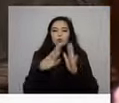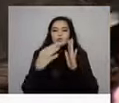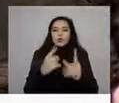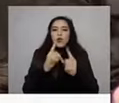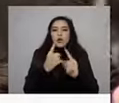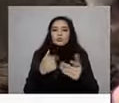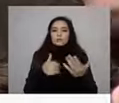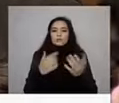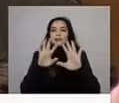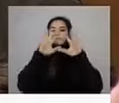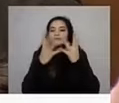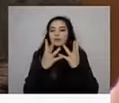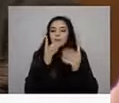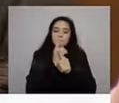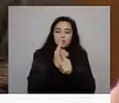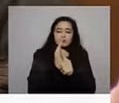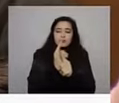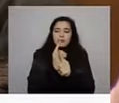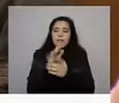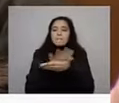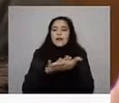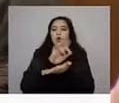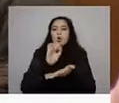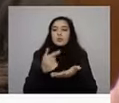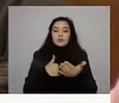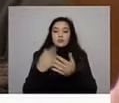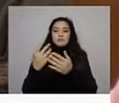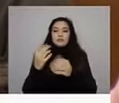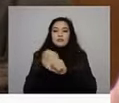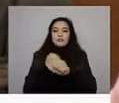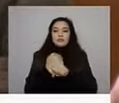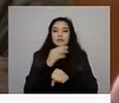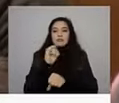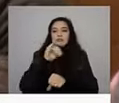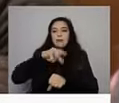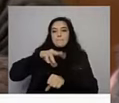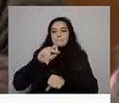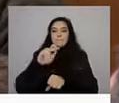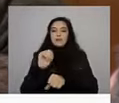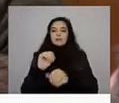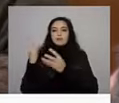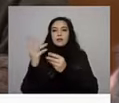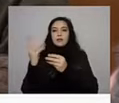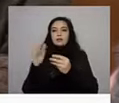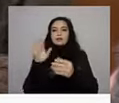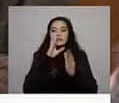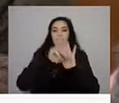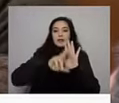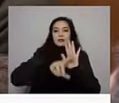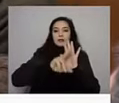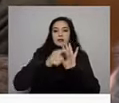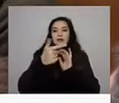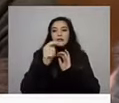se baseia. E aproveito para perguntar aos serviços de orçamentação do CIMAS se tomaram conhecimento do relatório da empresa texana Core